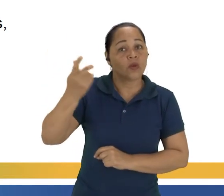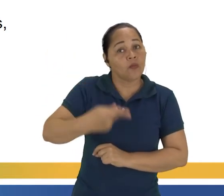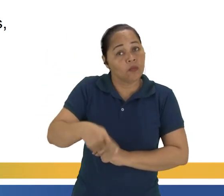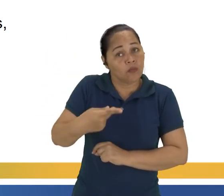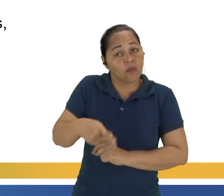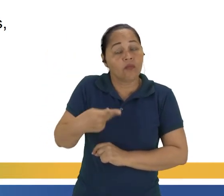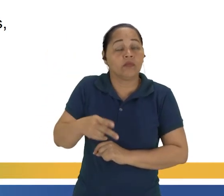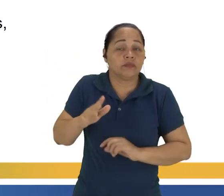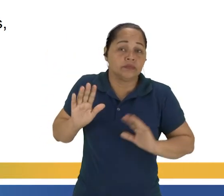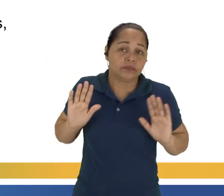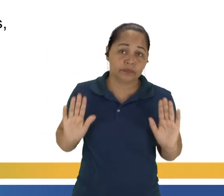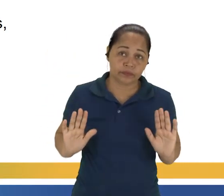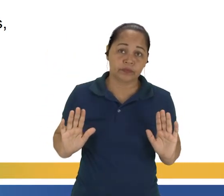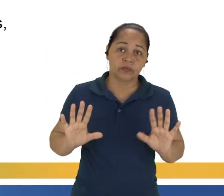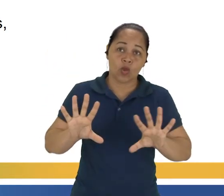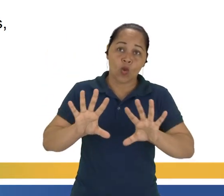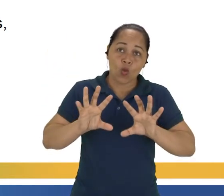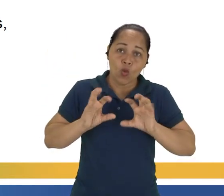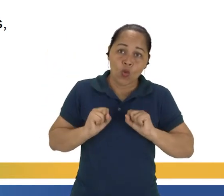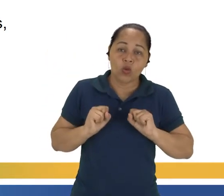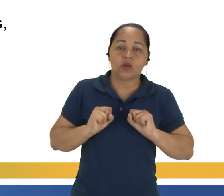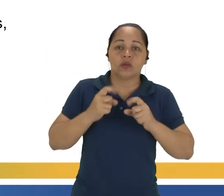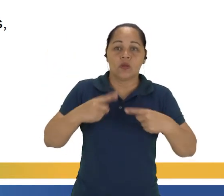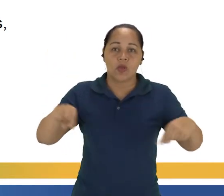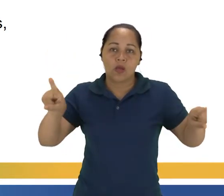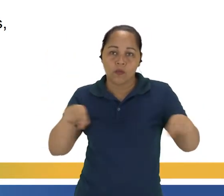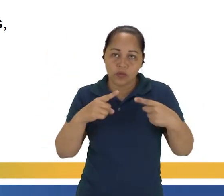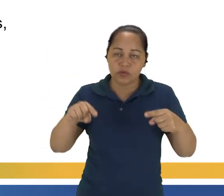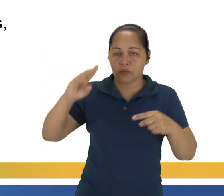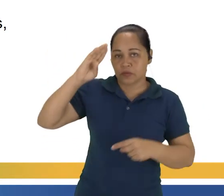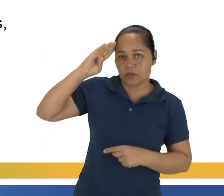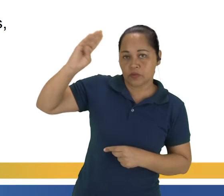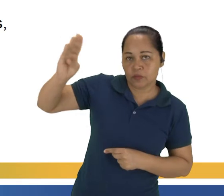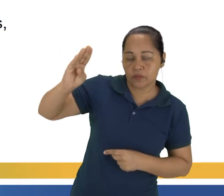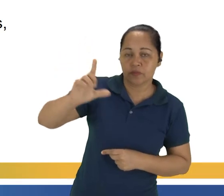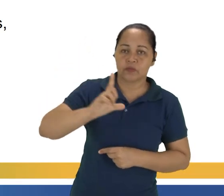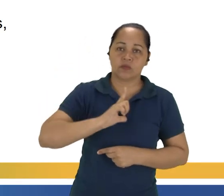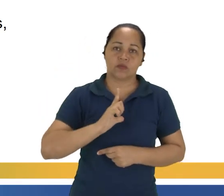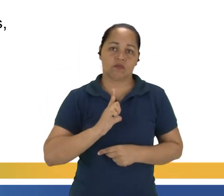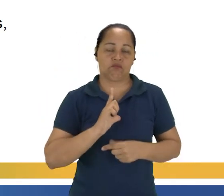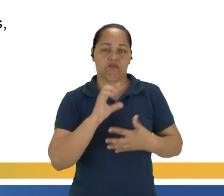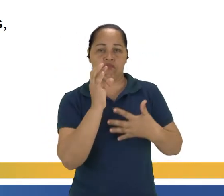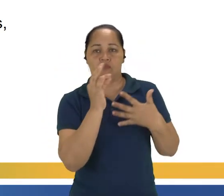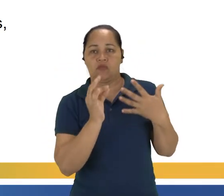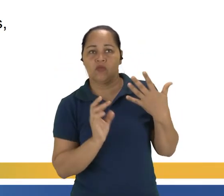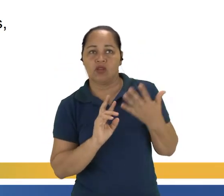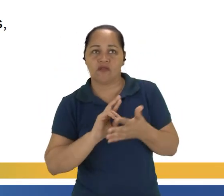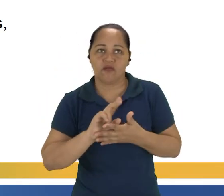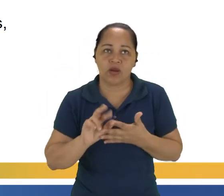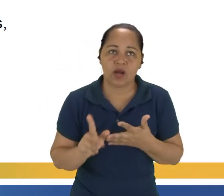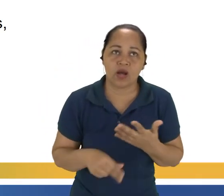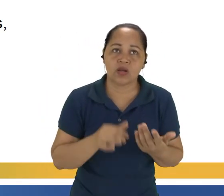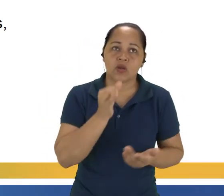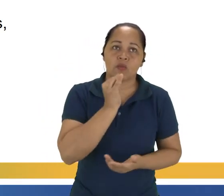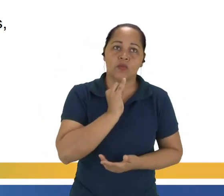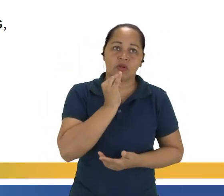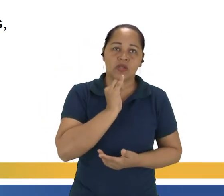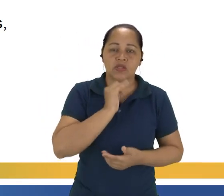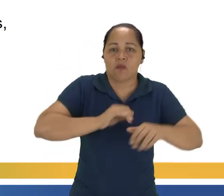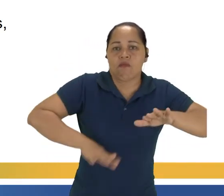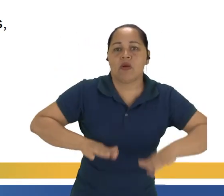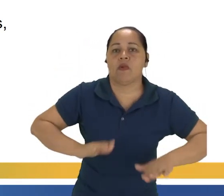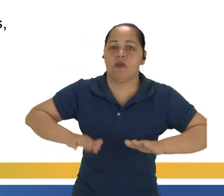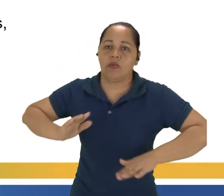que nós absorvemos aqui, pela música principalmente. Há os estilos que são influenciados, por exemplo, pelo